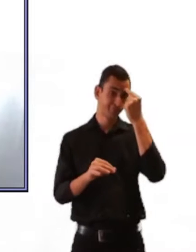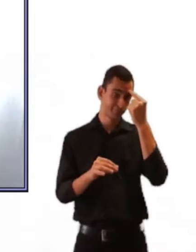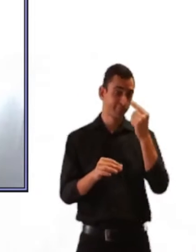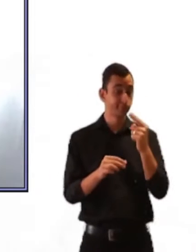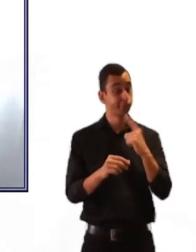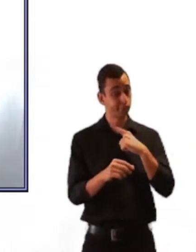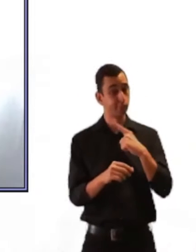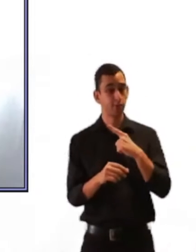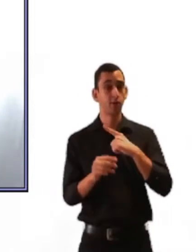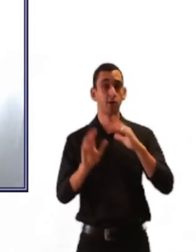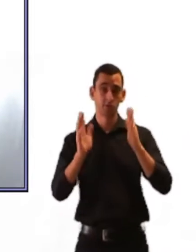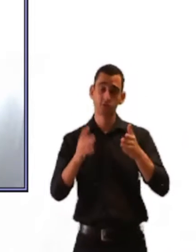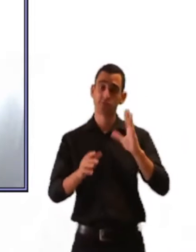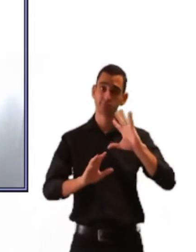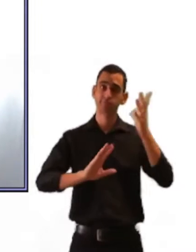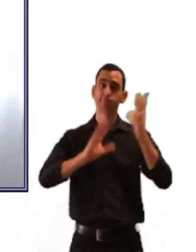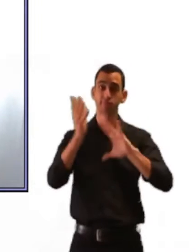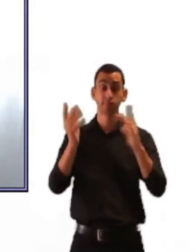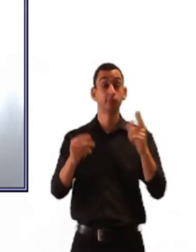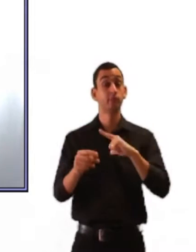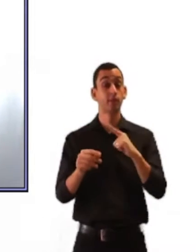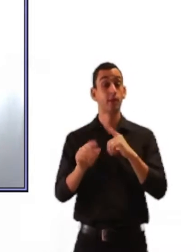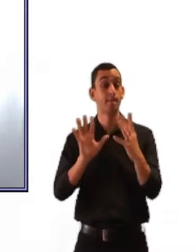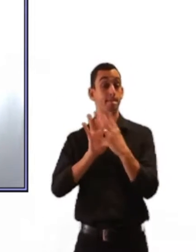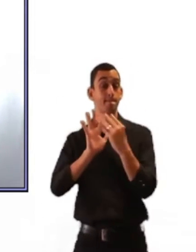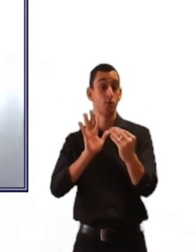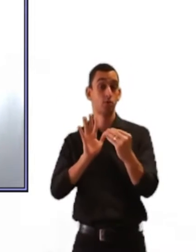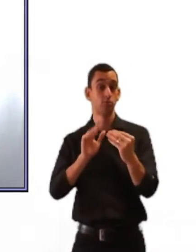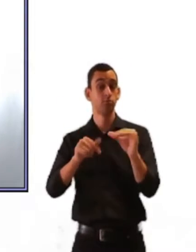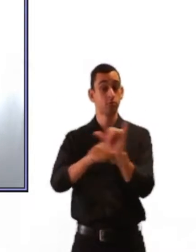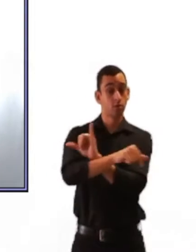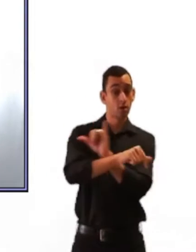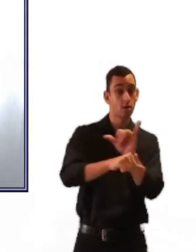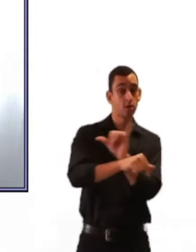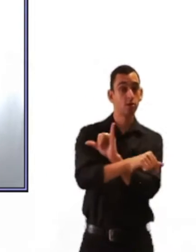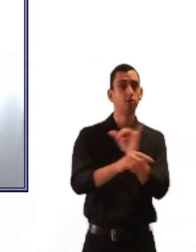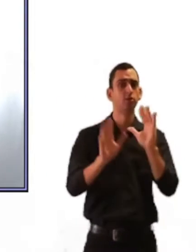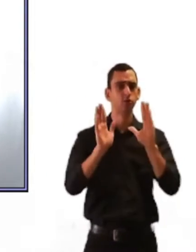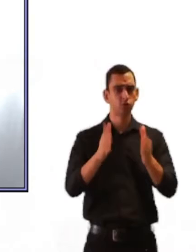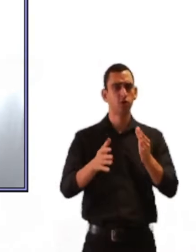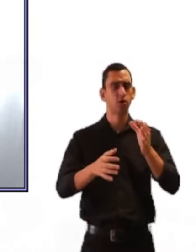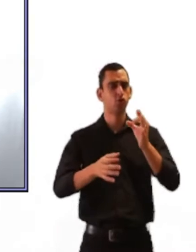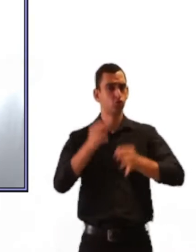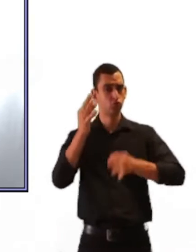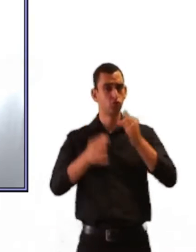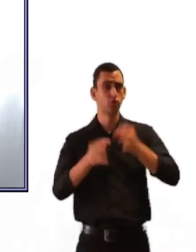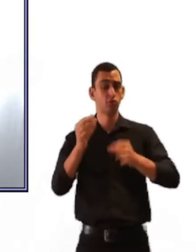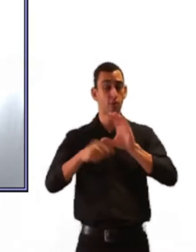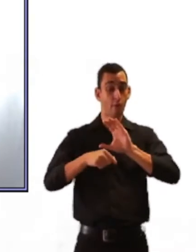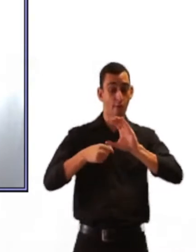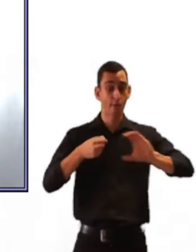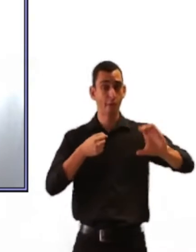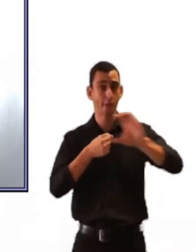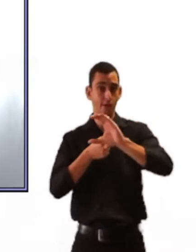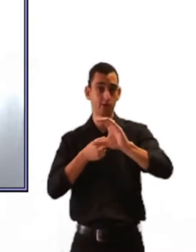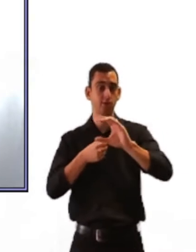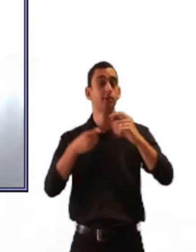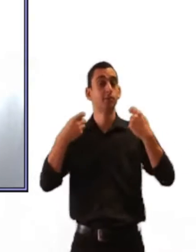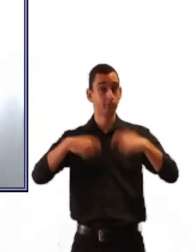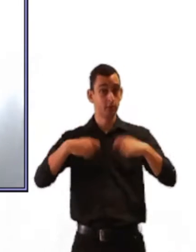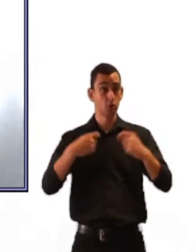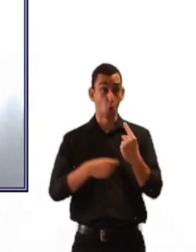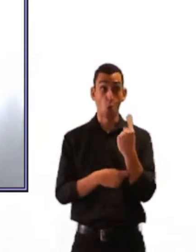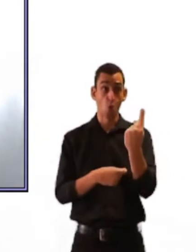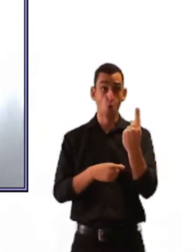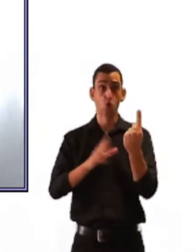Esse modelo estratégico, ele é muito trabalhado nesses julgamentos colegiados, em que o julgamento ali depende não só de